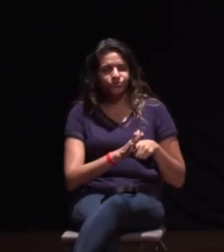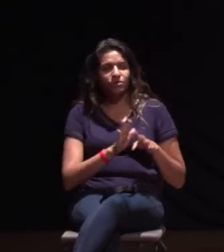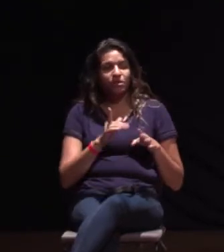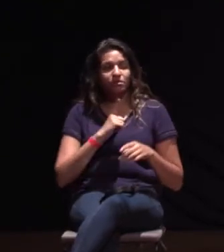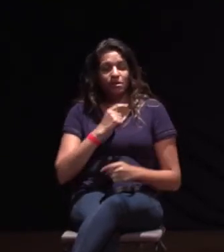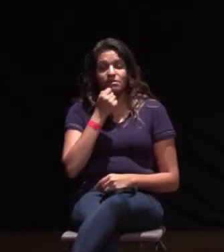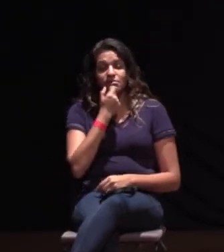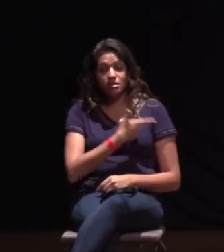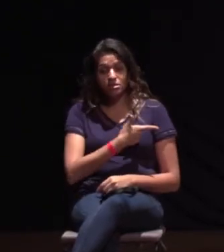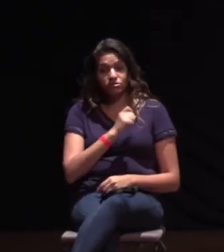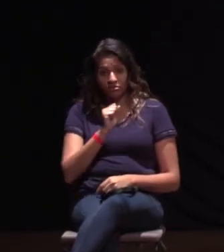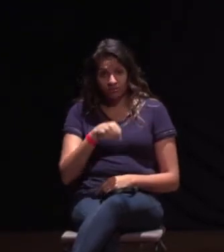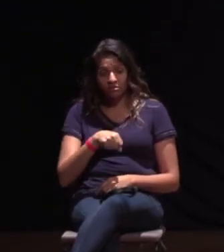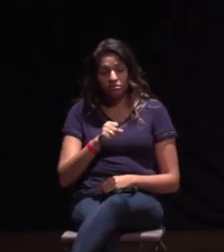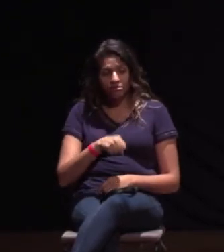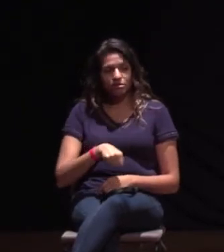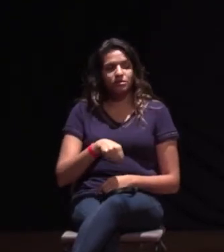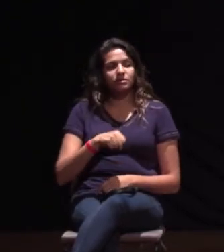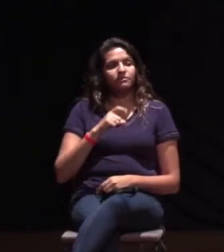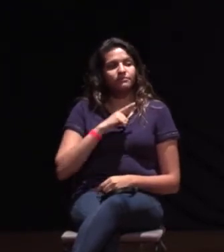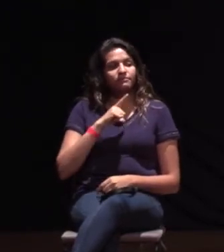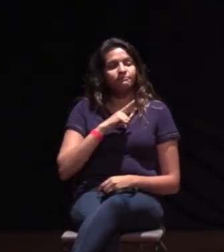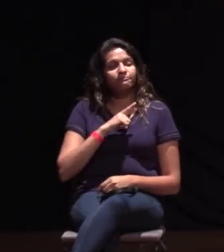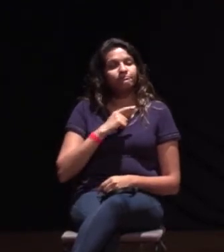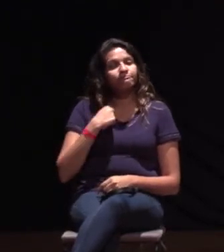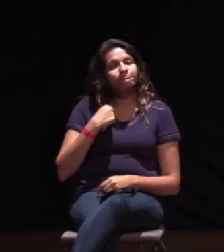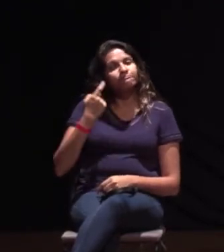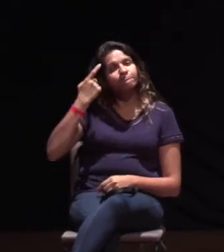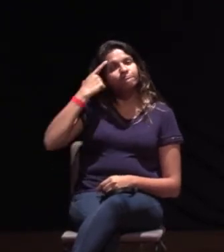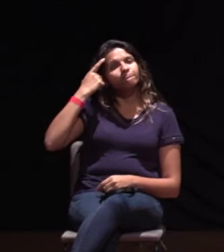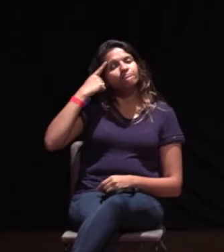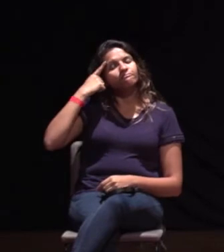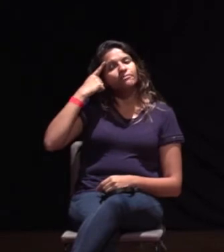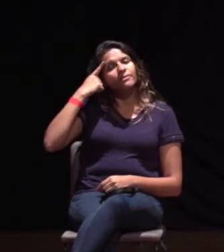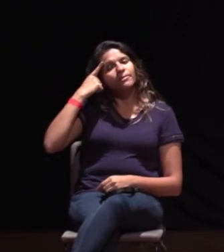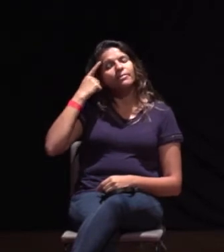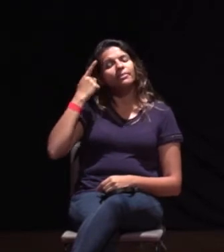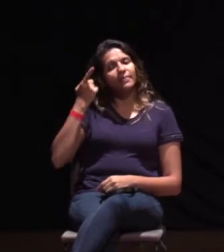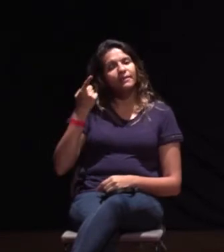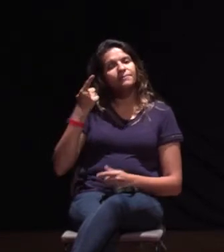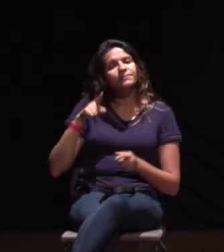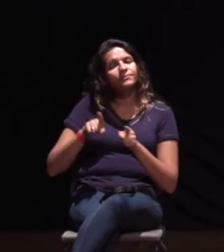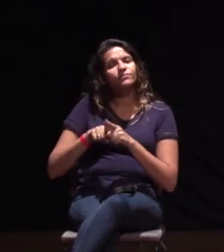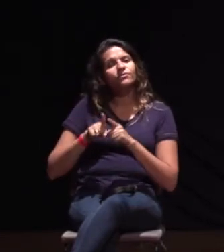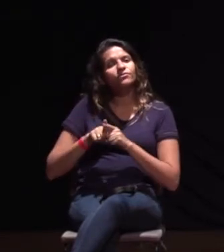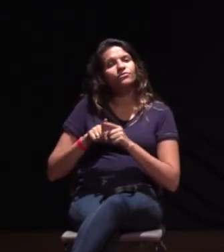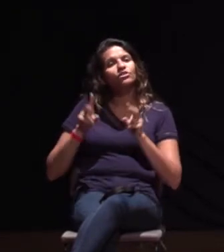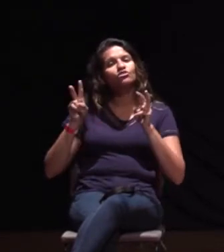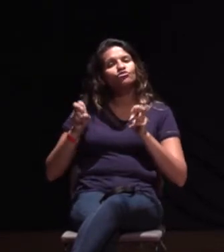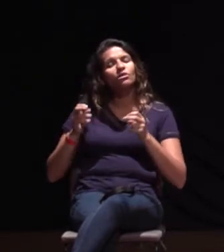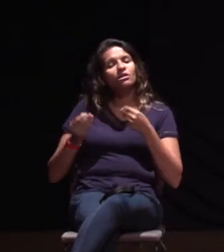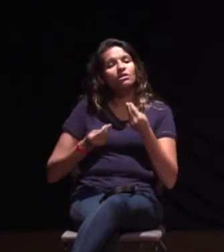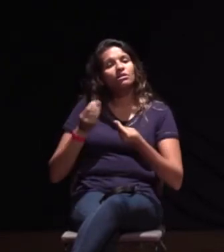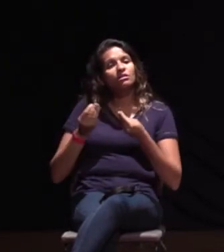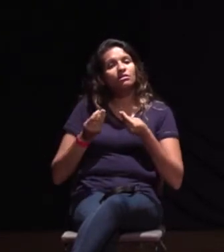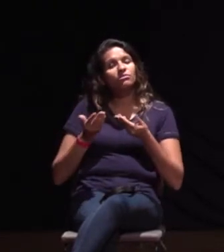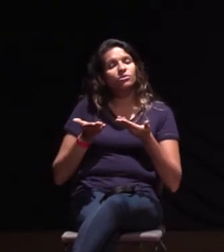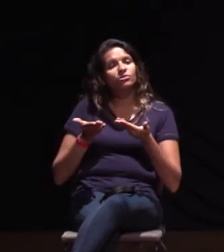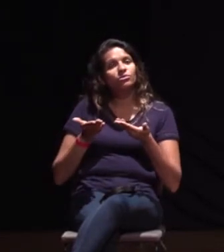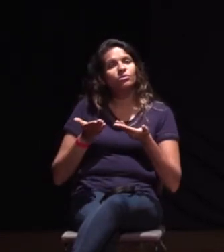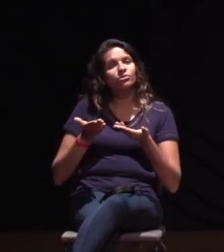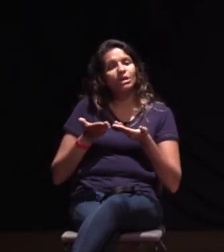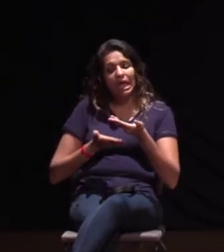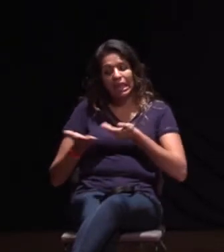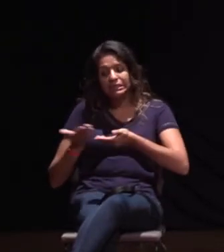críticas e urgentes, que eu procuro pensar, sobretudo, na relação com o público